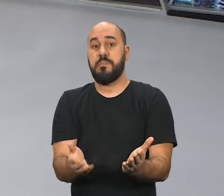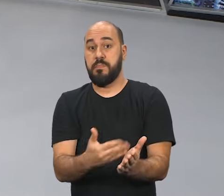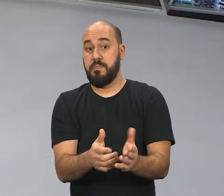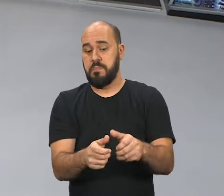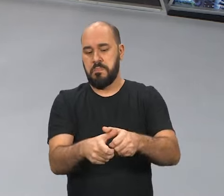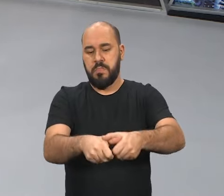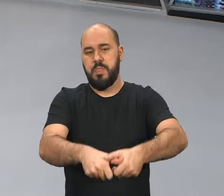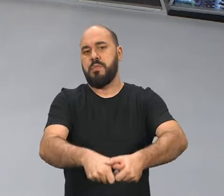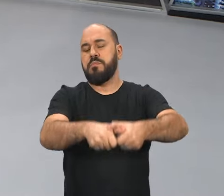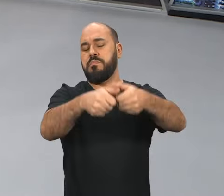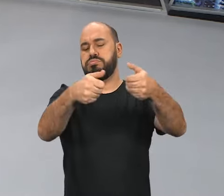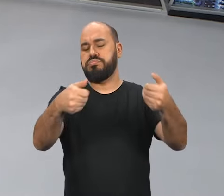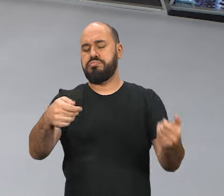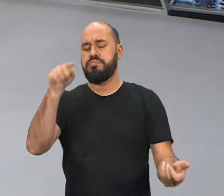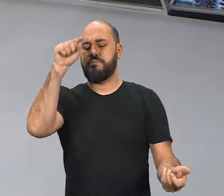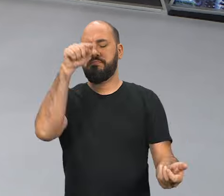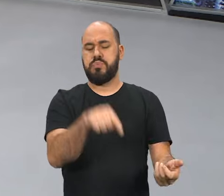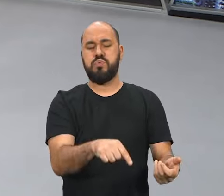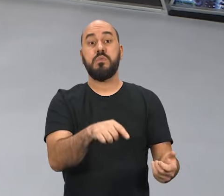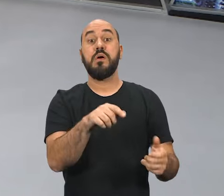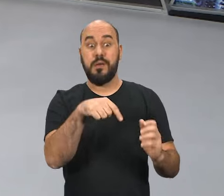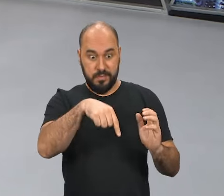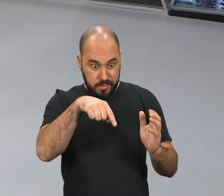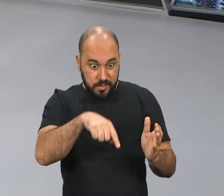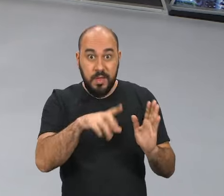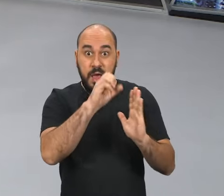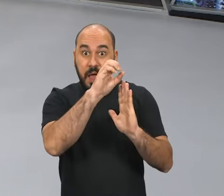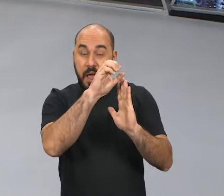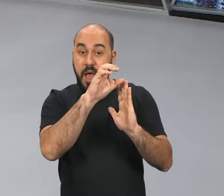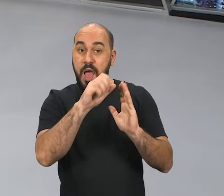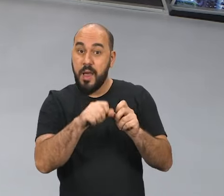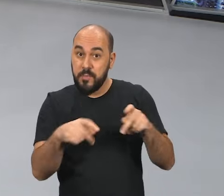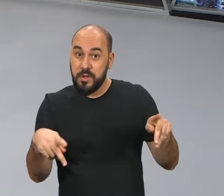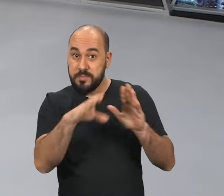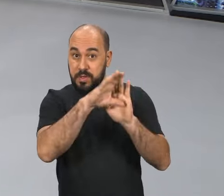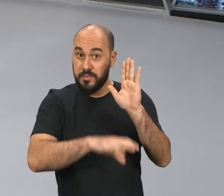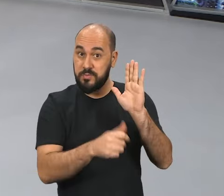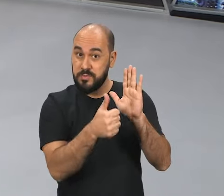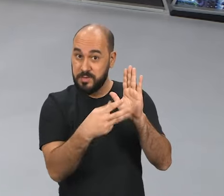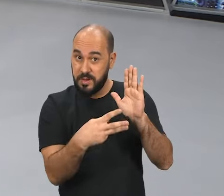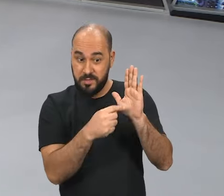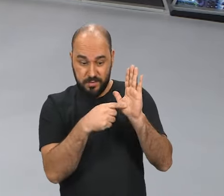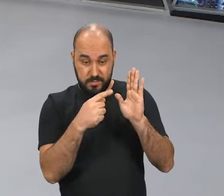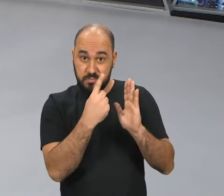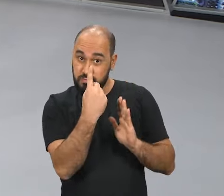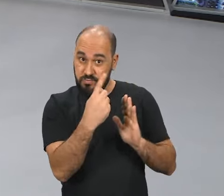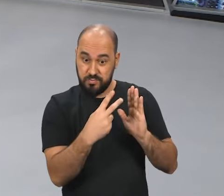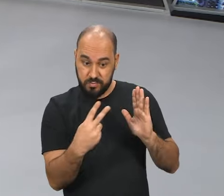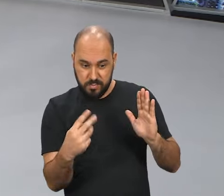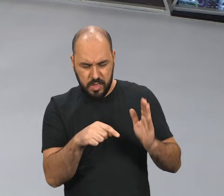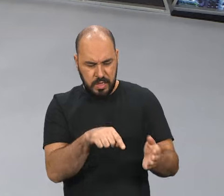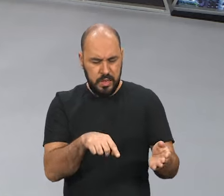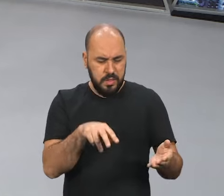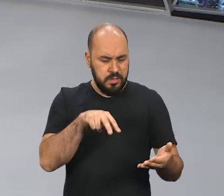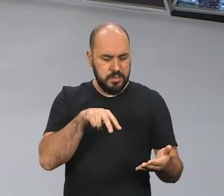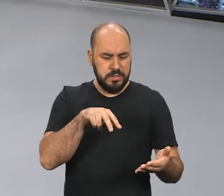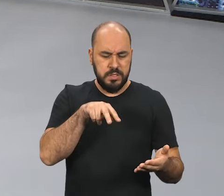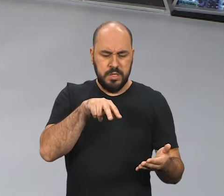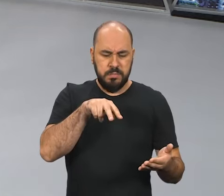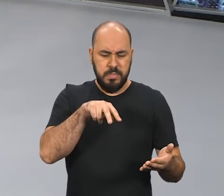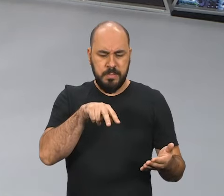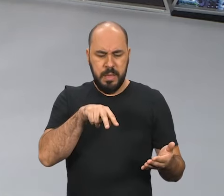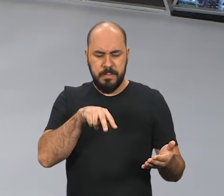Vamos tirar a palavra. Tirou a palavra e caiu em Apocalipse 13. E esse assunto que é difícil de explicar. E ele então, eu percebi que não sabia